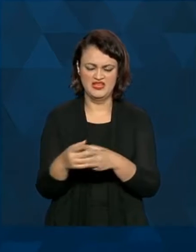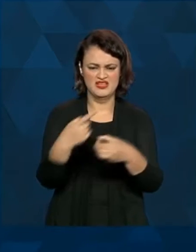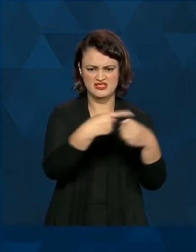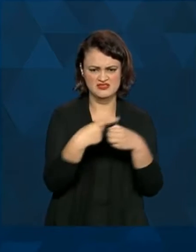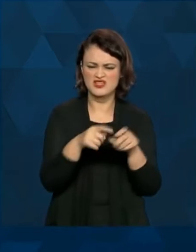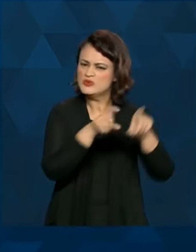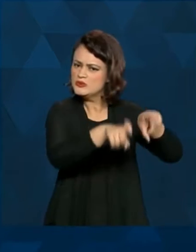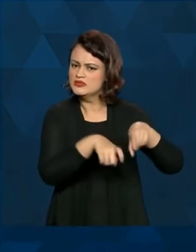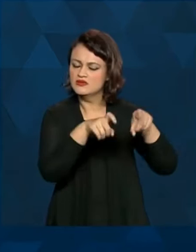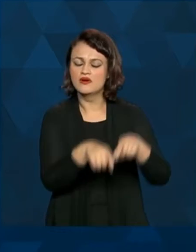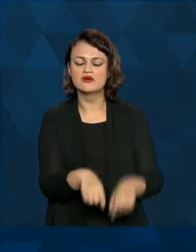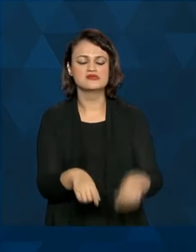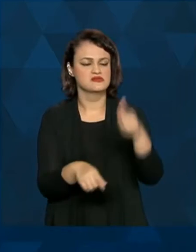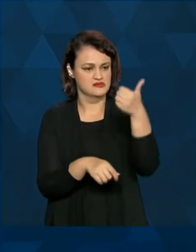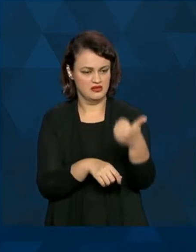interior,